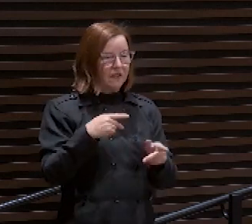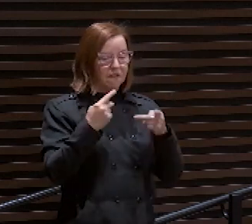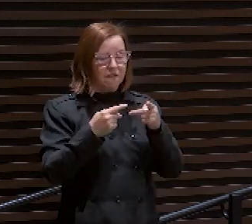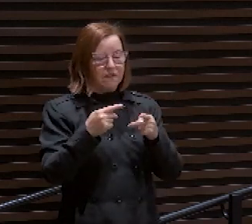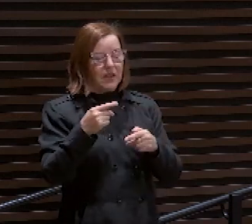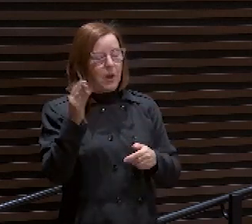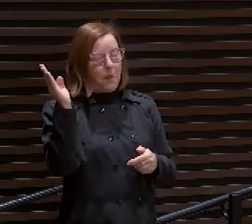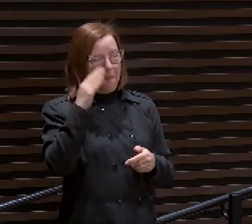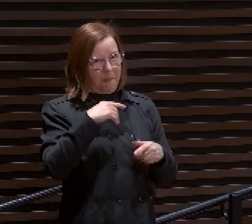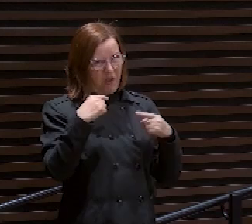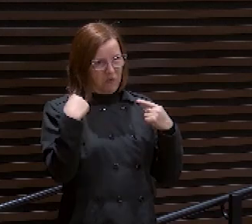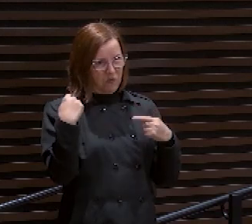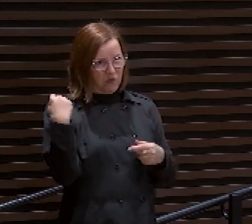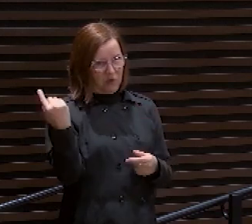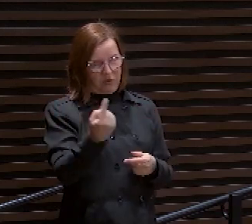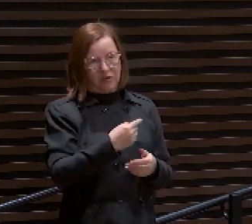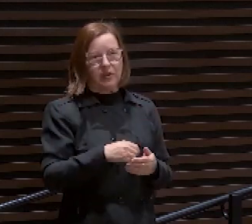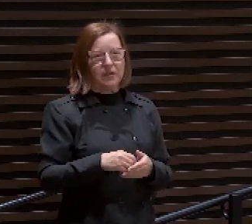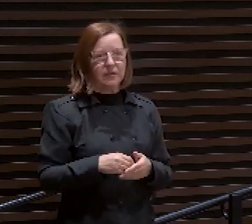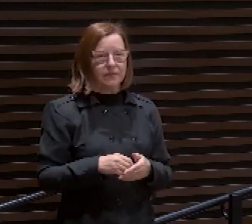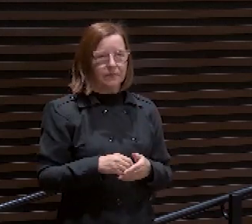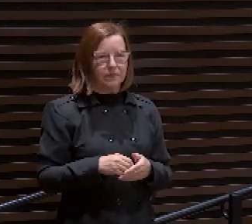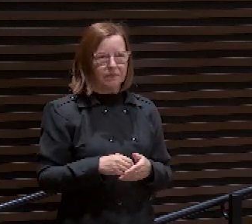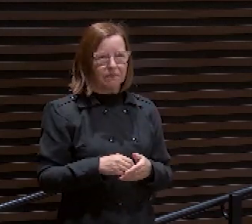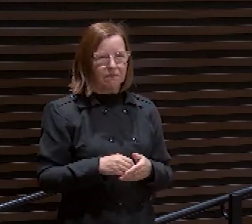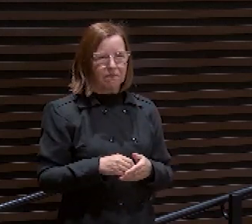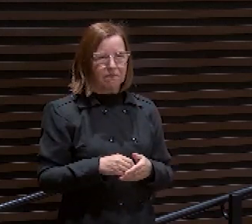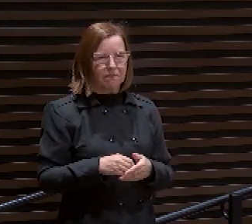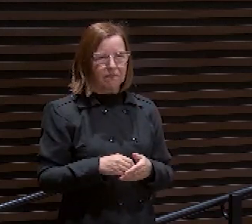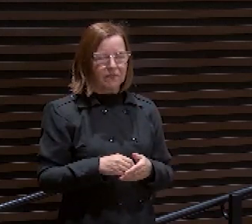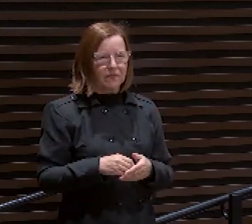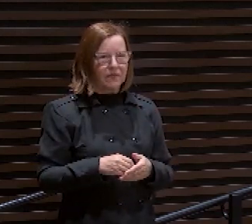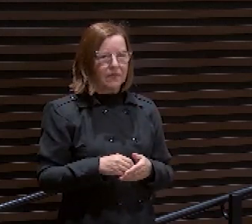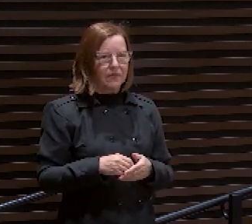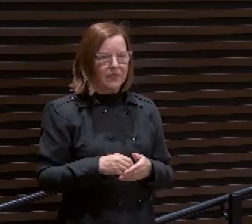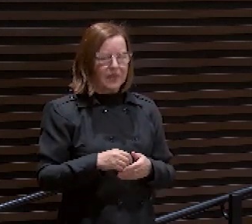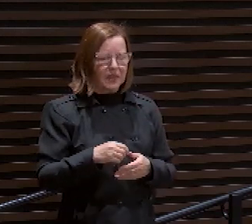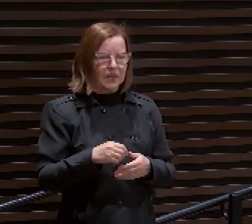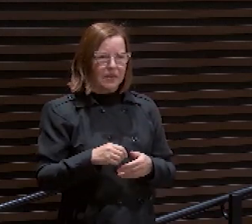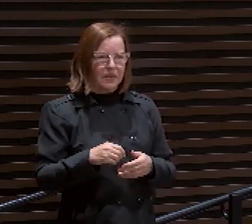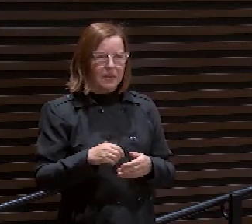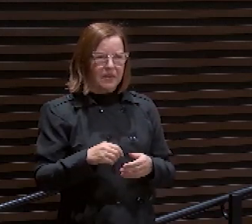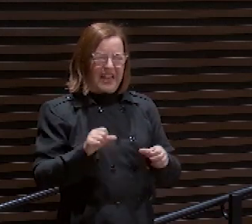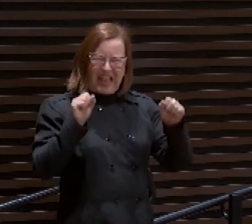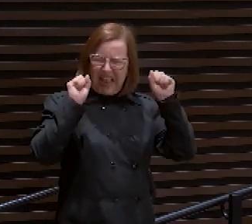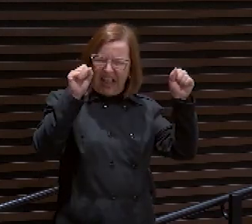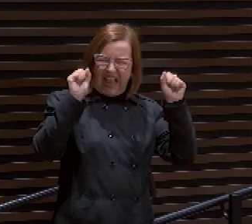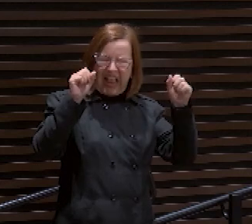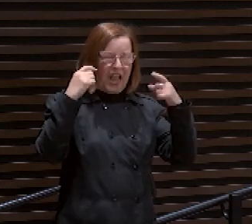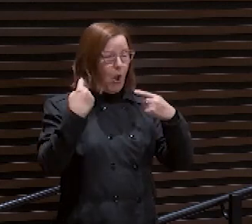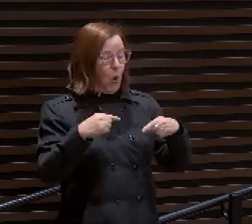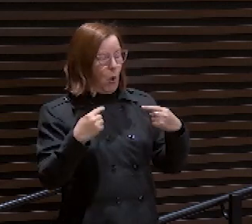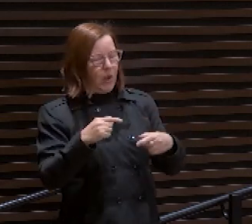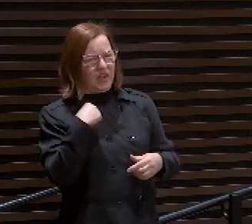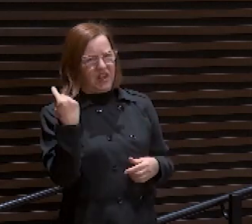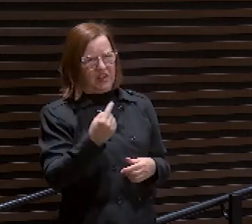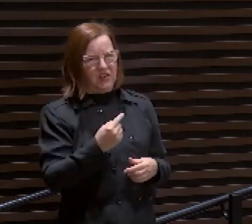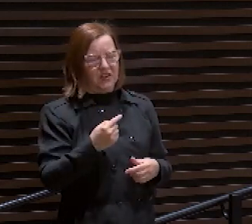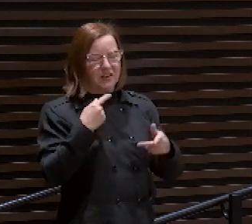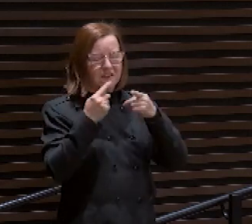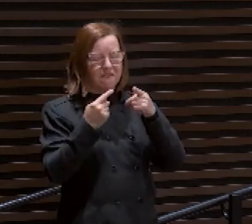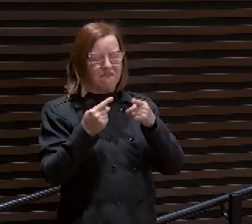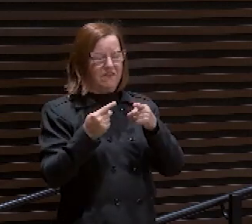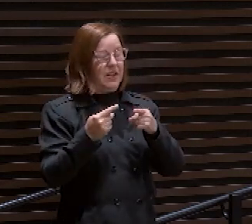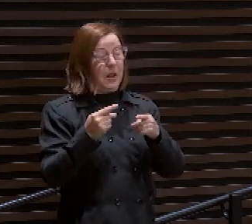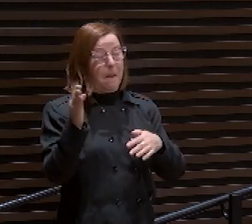diz. São aqueles que nos amaldiçoam, torcem contra nós, falam mal de nós. É